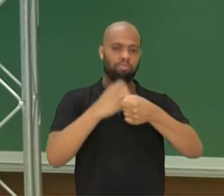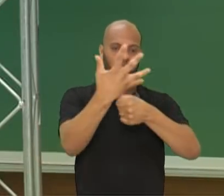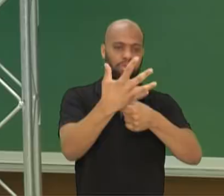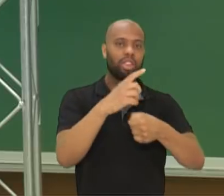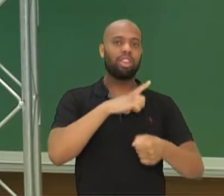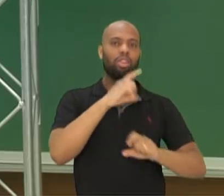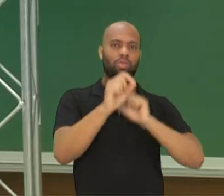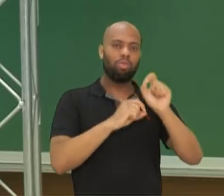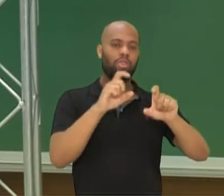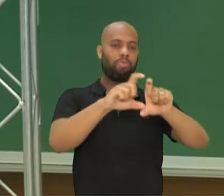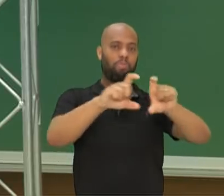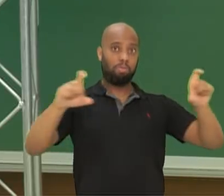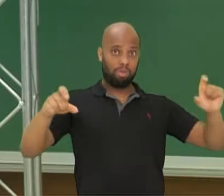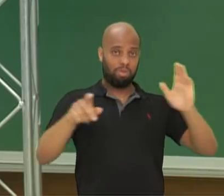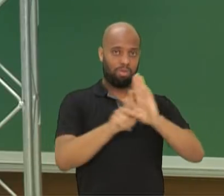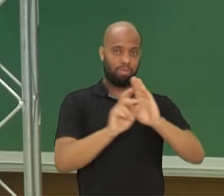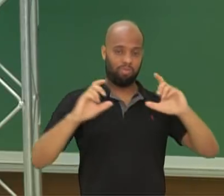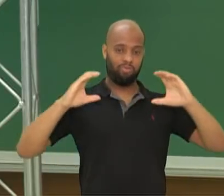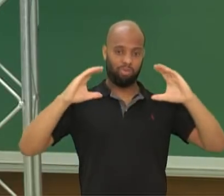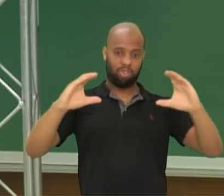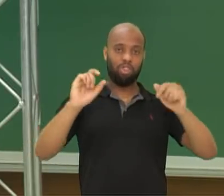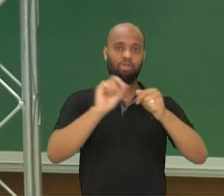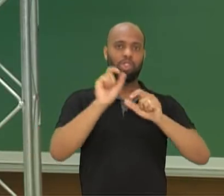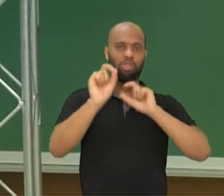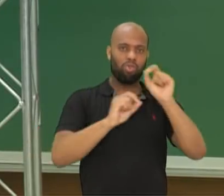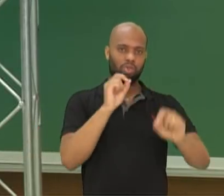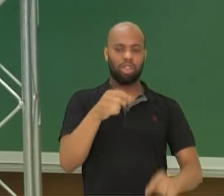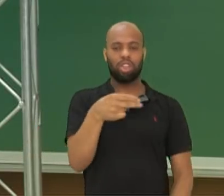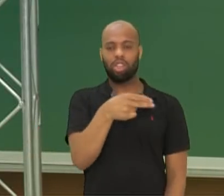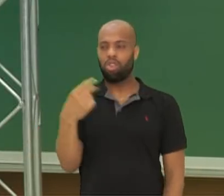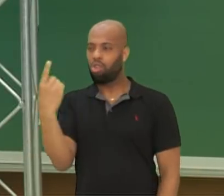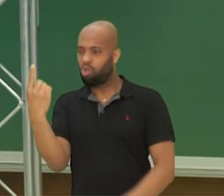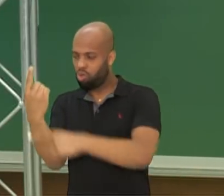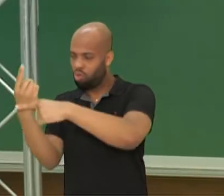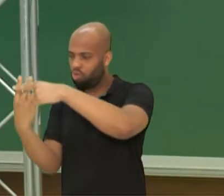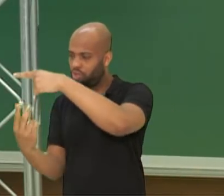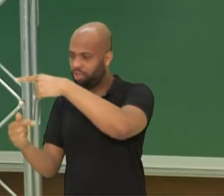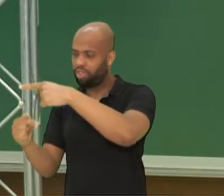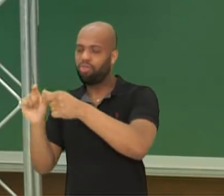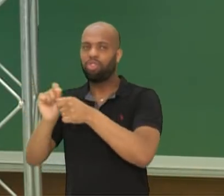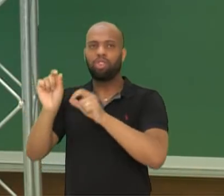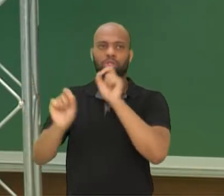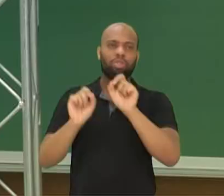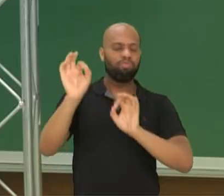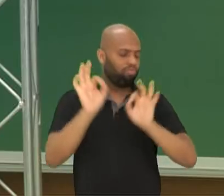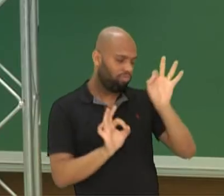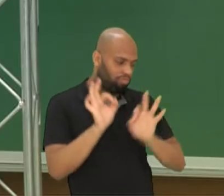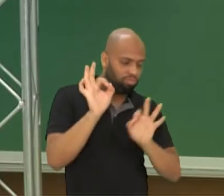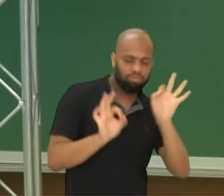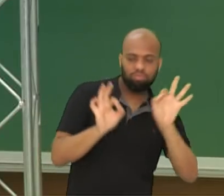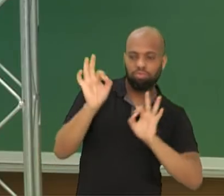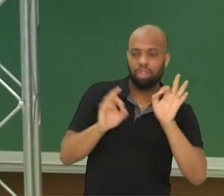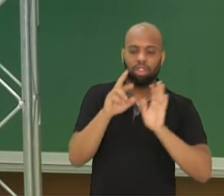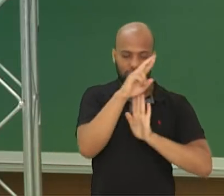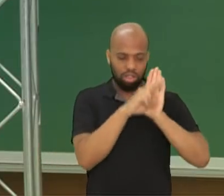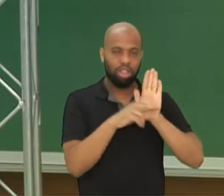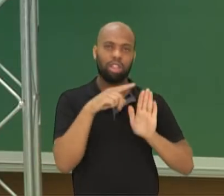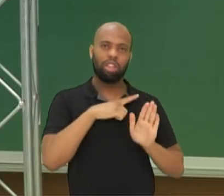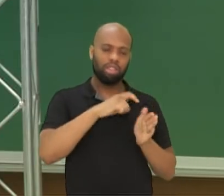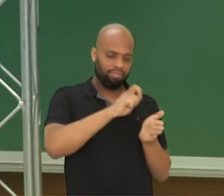pego essa expressão da função, igualo a 1 sobre 27, e aí trabalho com as